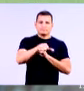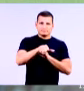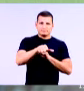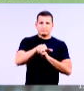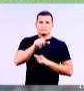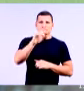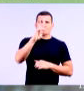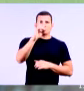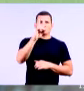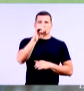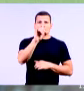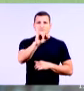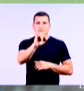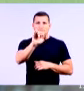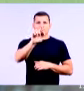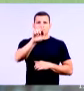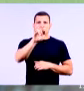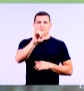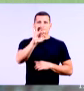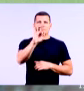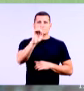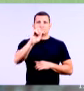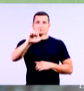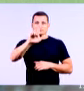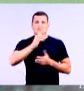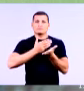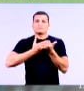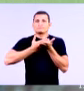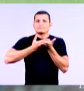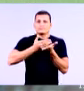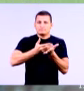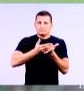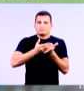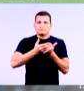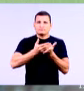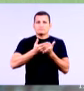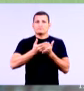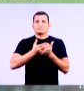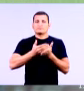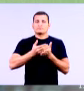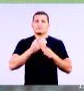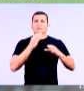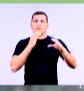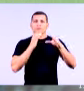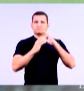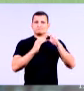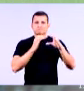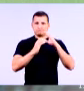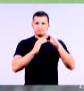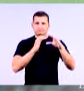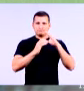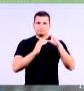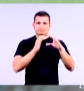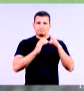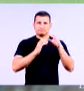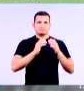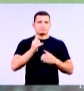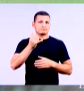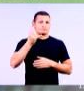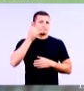digitais. E foi iniciada a era da comunicação móvel, com o lançamento do telefone